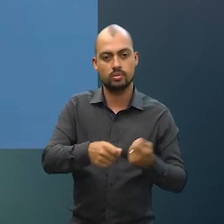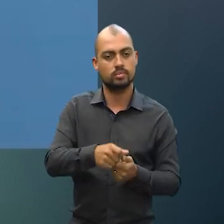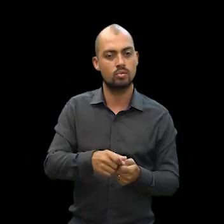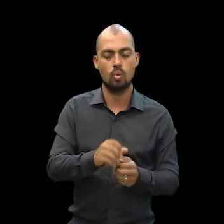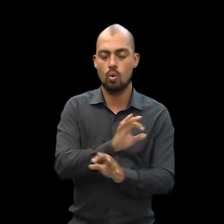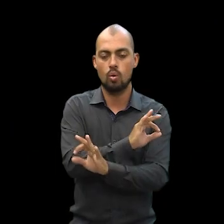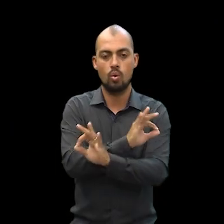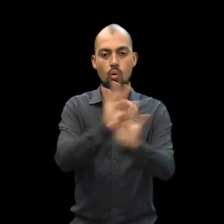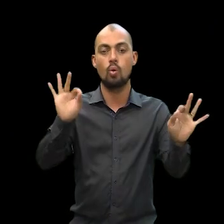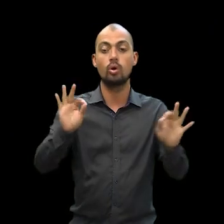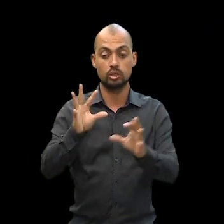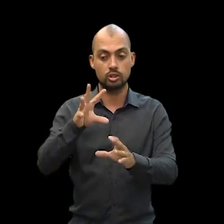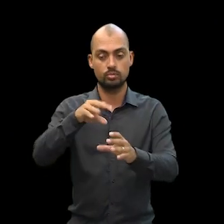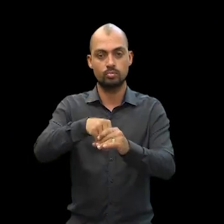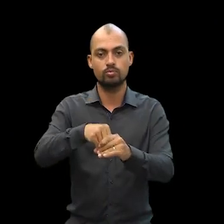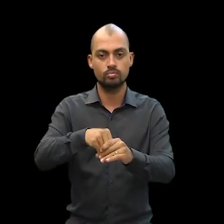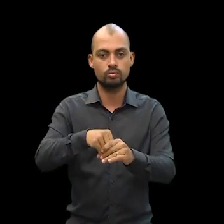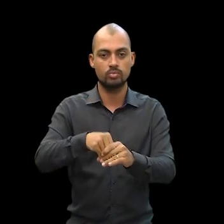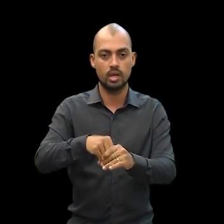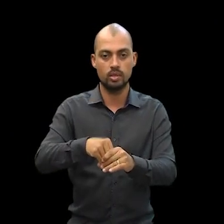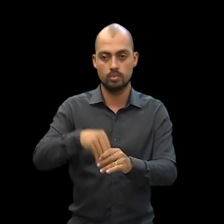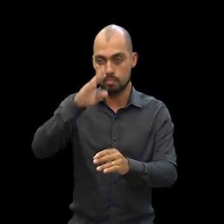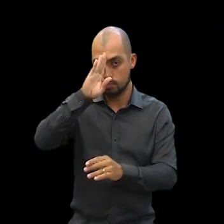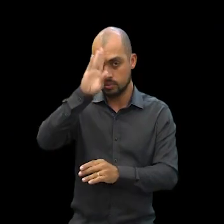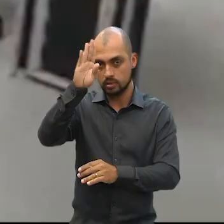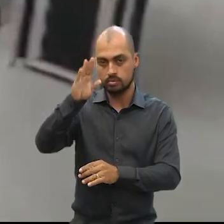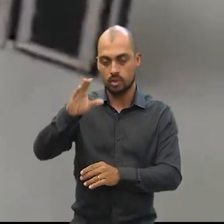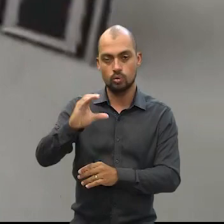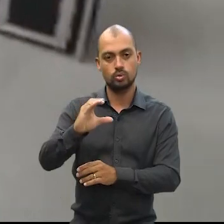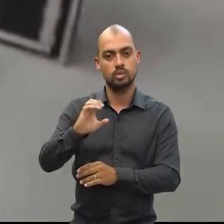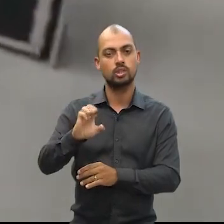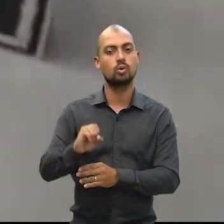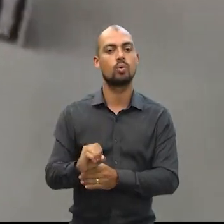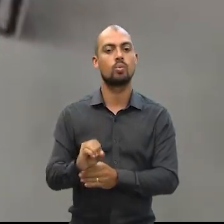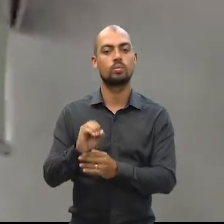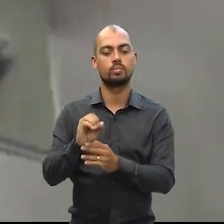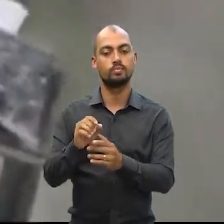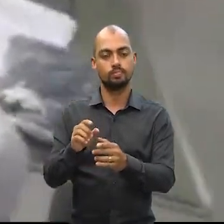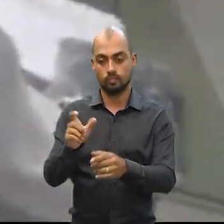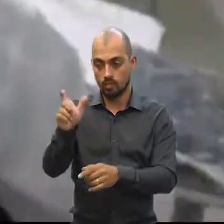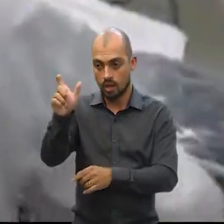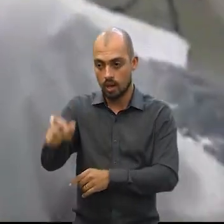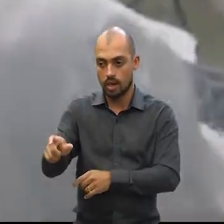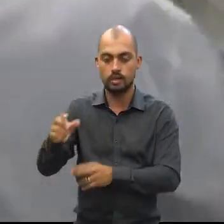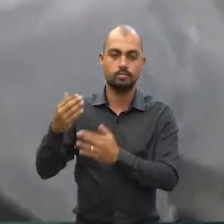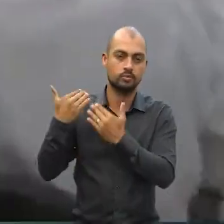sensacional que foi feito aqui, encabeçado pelo nosso CEO, que é meu sócio, que é o Hidalgo.